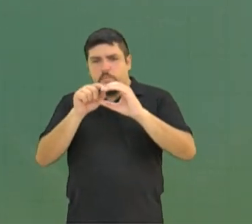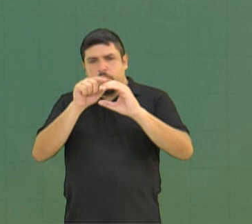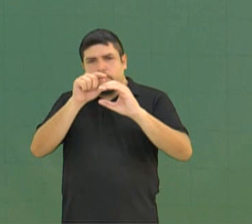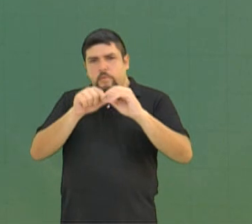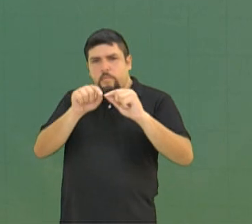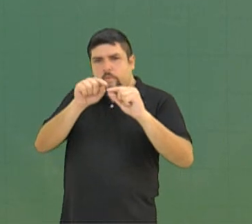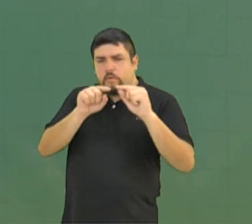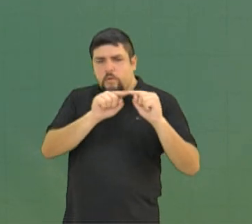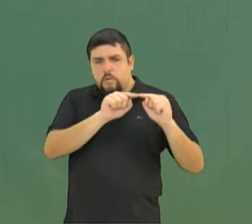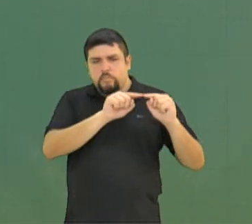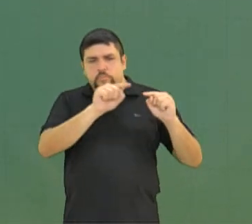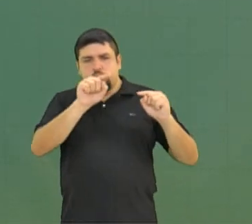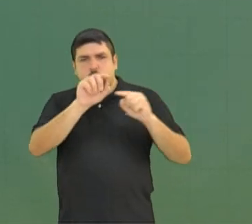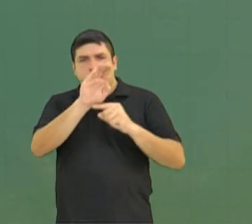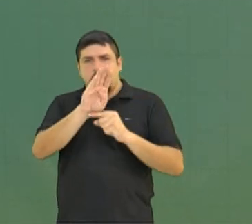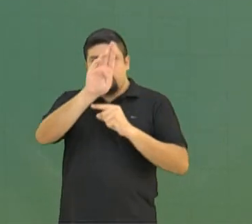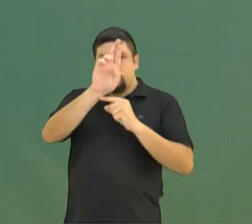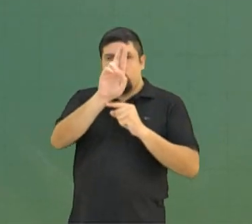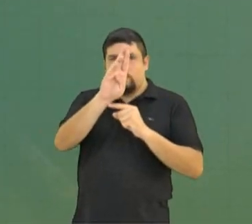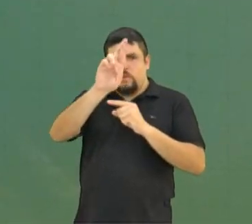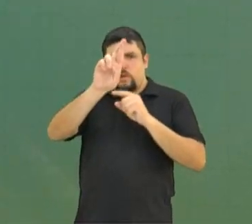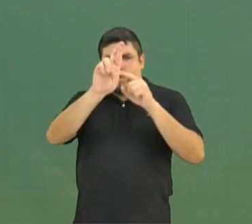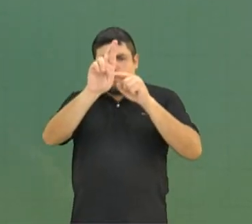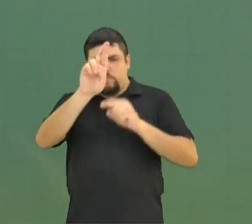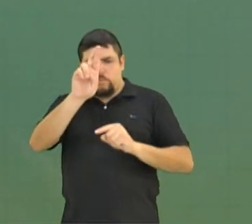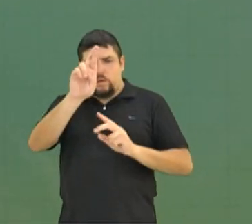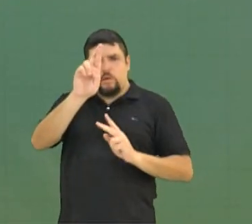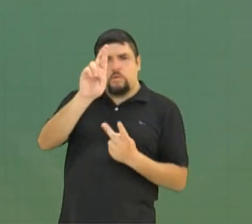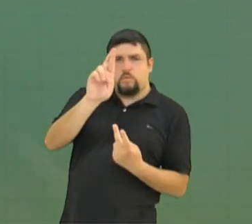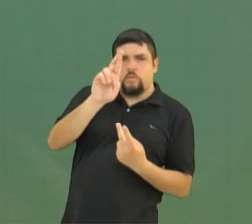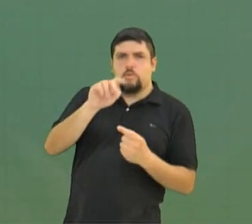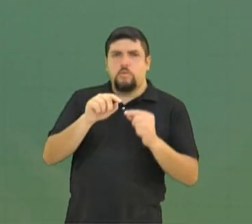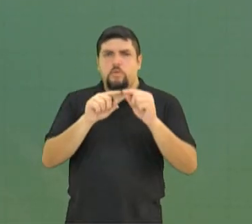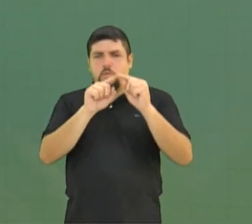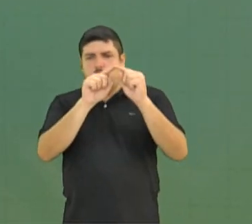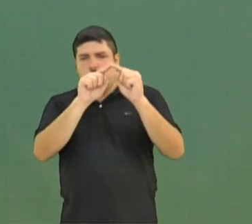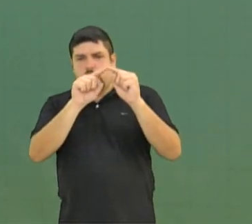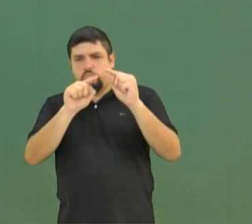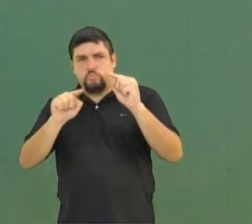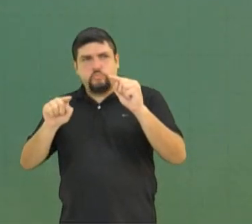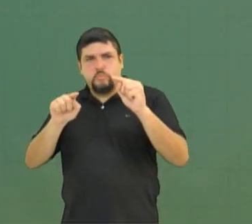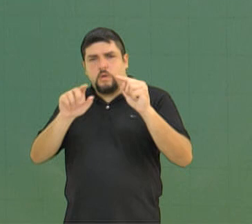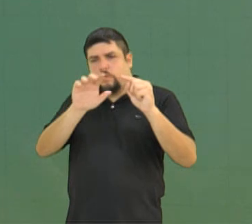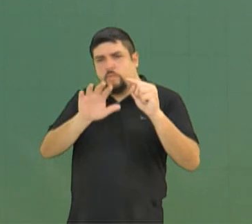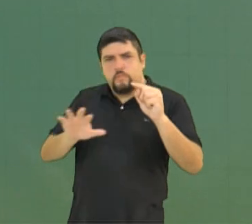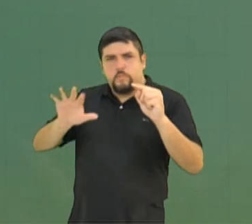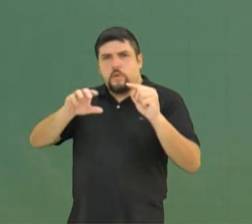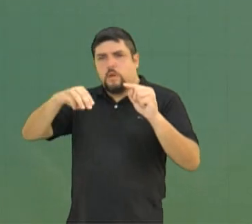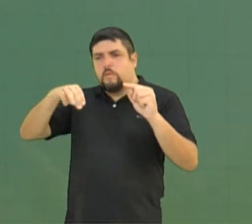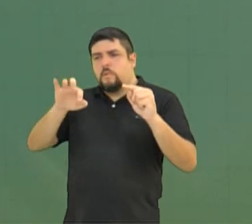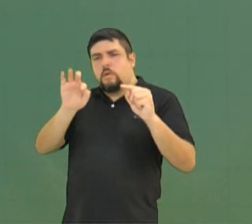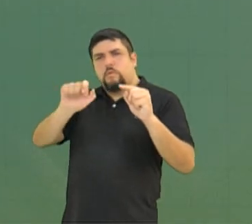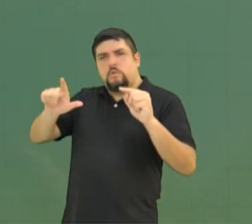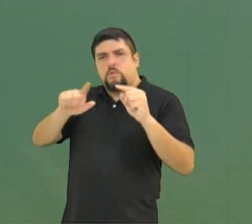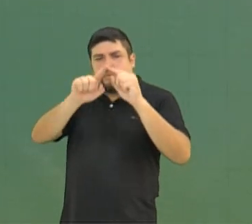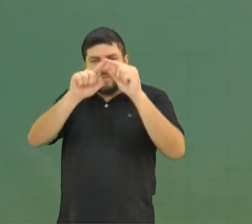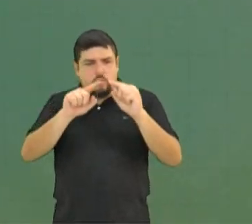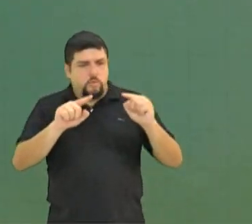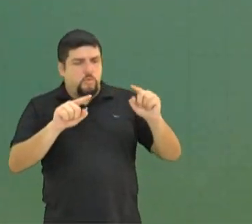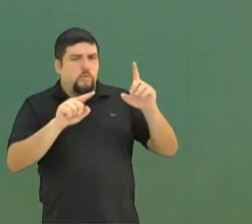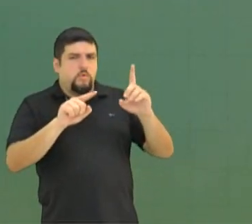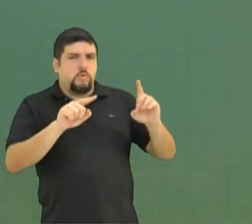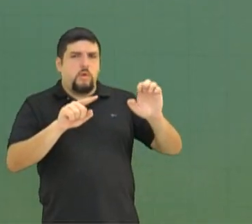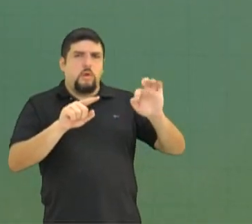Então, ó, bromo para cima, hidrogênio para baixo, radical metil para o meu lado esquerdo, radical etil para o